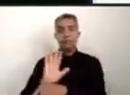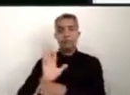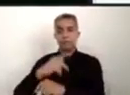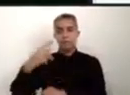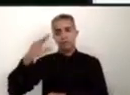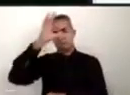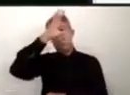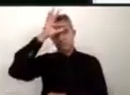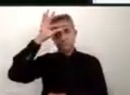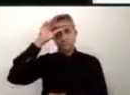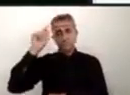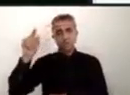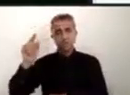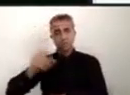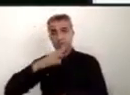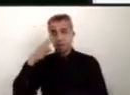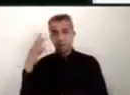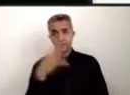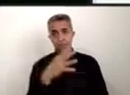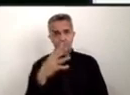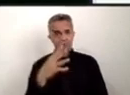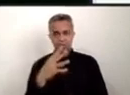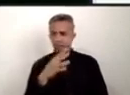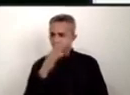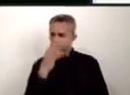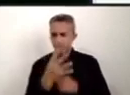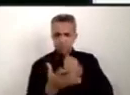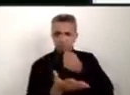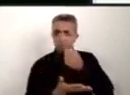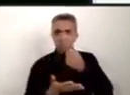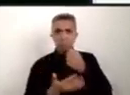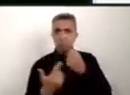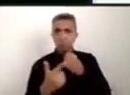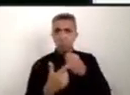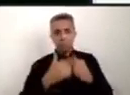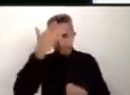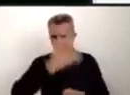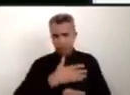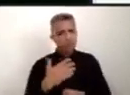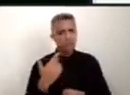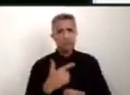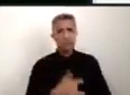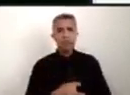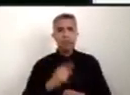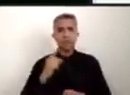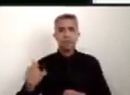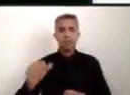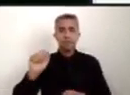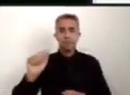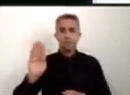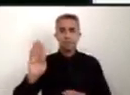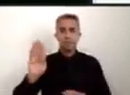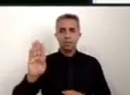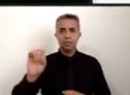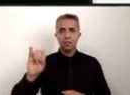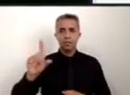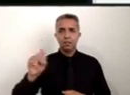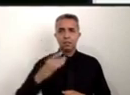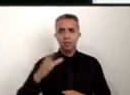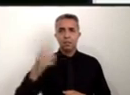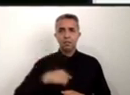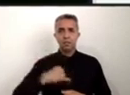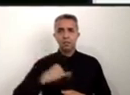acusando, sem nenhum nexo e sem nenhuma prova, de que o Abílio enviou aliados até ele para pedir